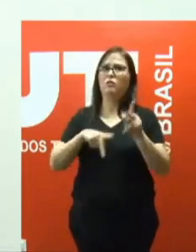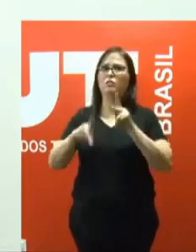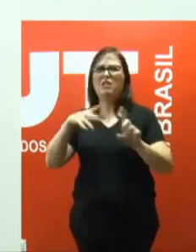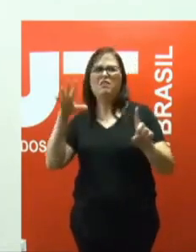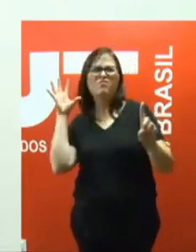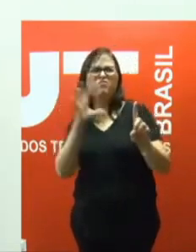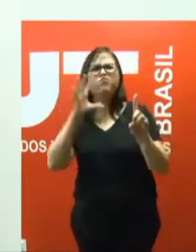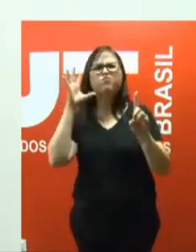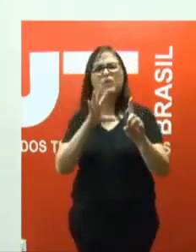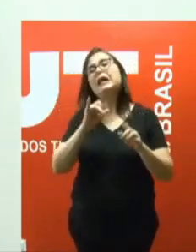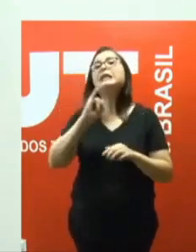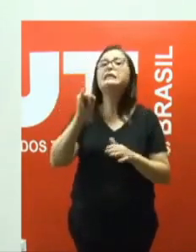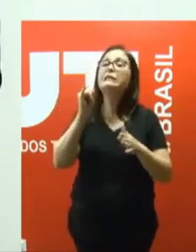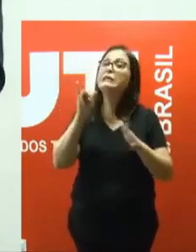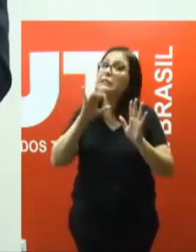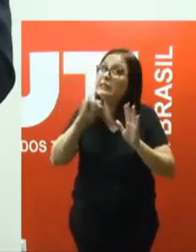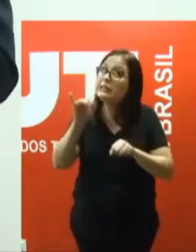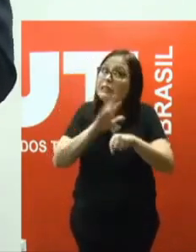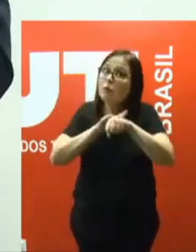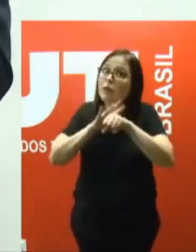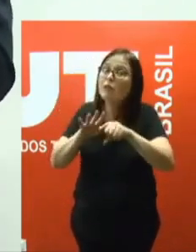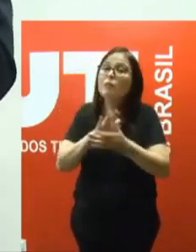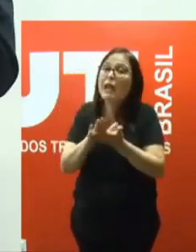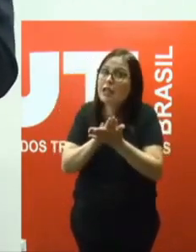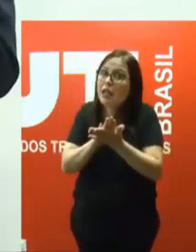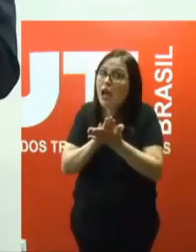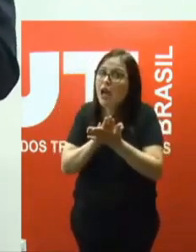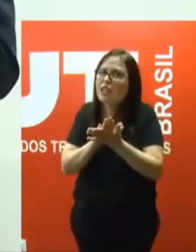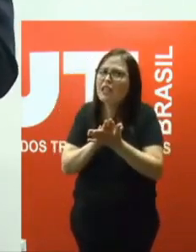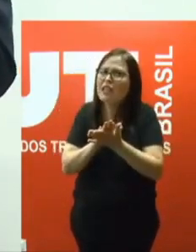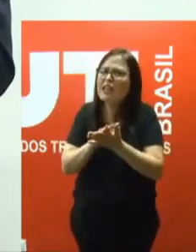SUS como atacaram desde que o SUS foi criado em 88.